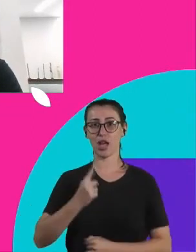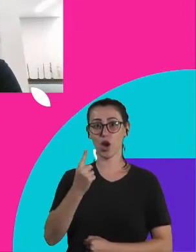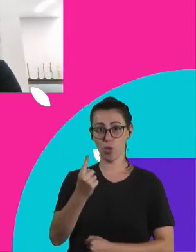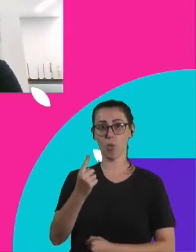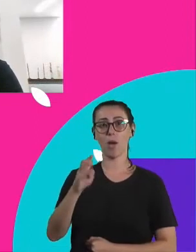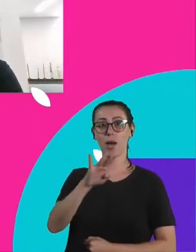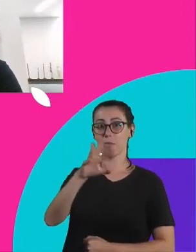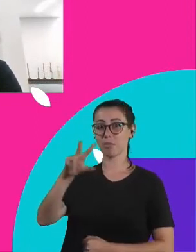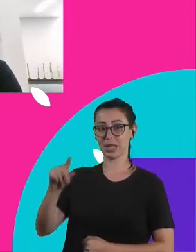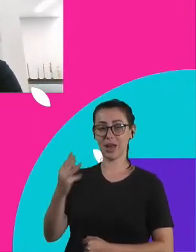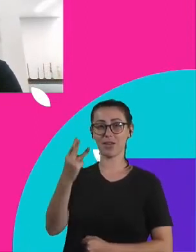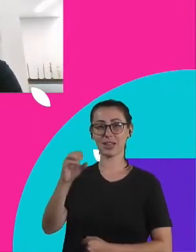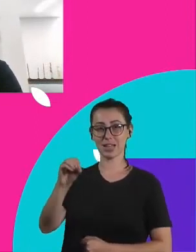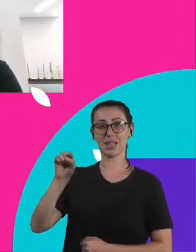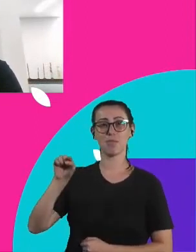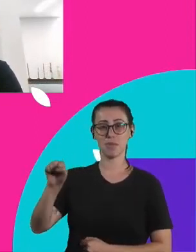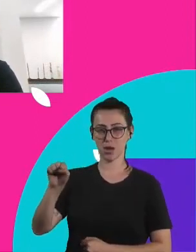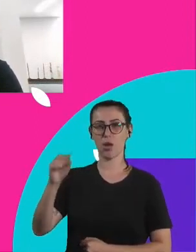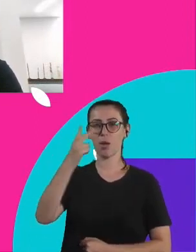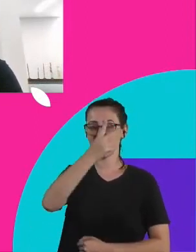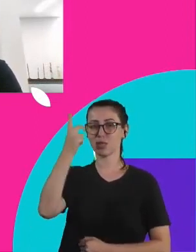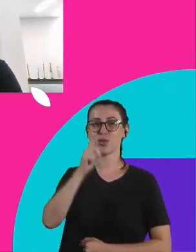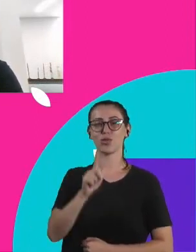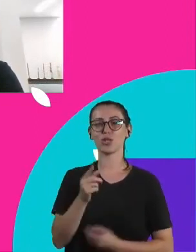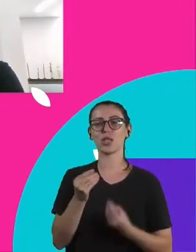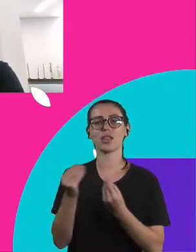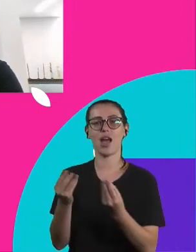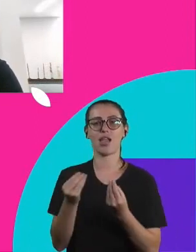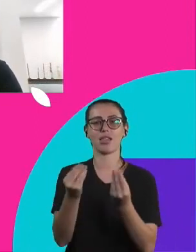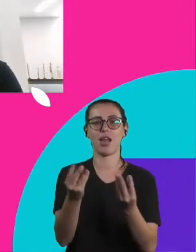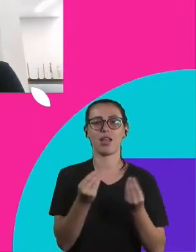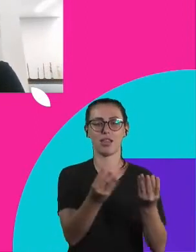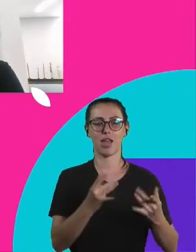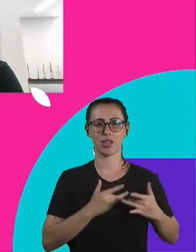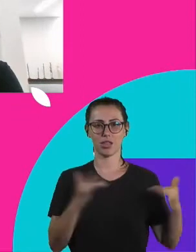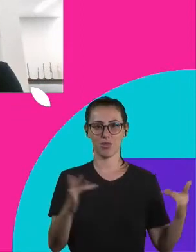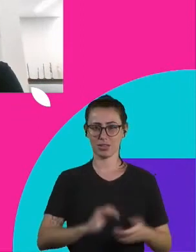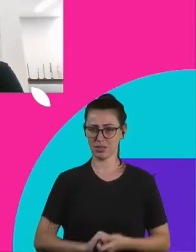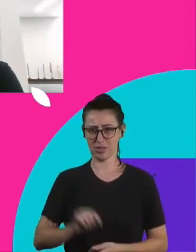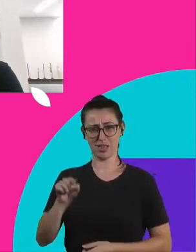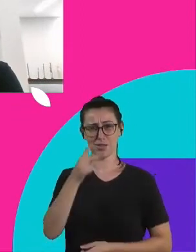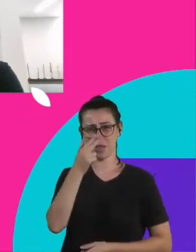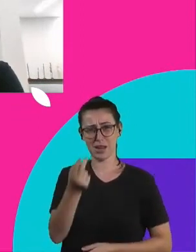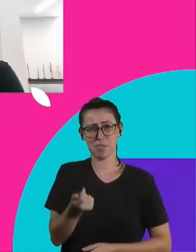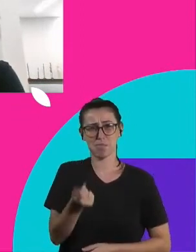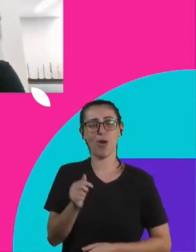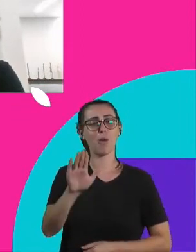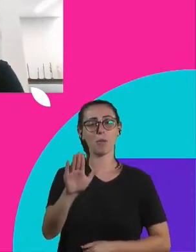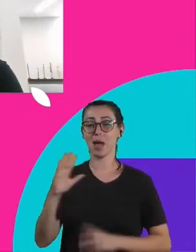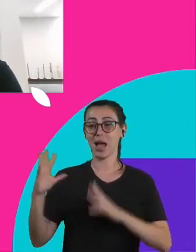milhões que essas pessoas receberam de doações. Isso pode parecer tão pouco, mas o mais importante, tudo foi comprado